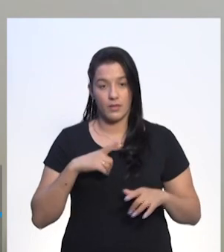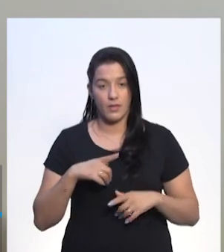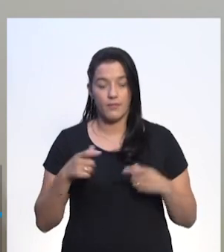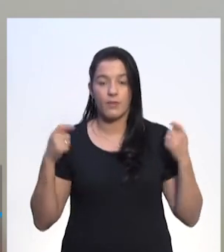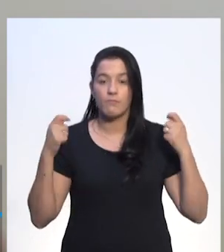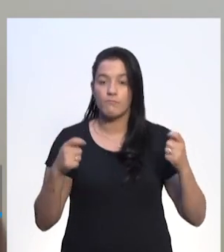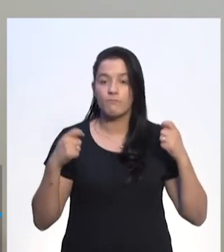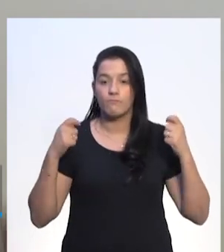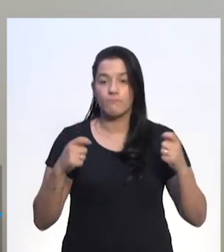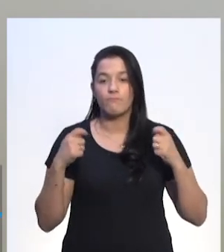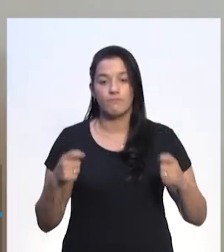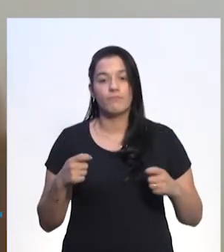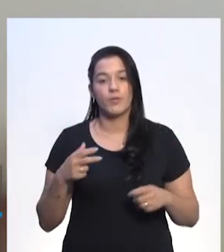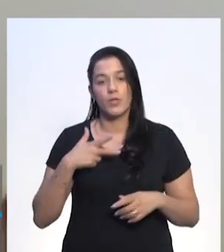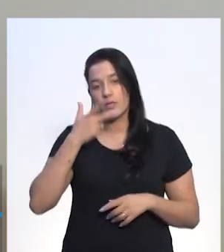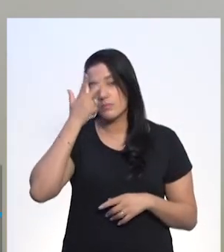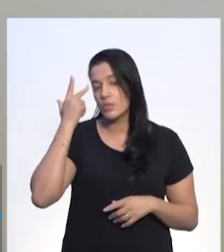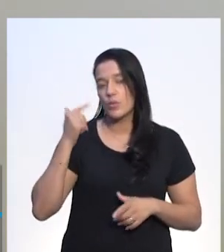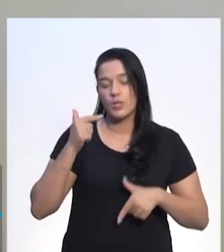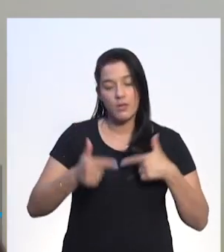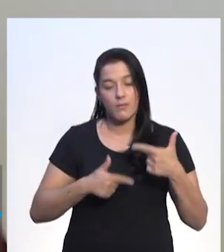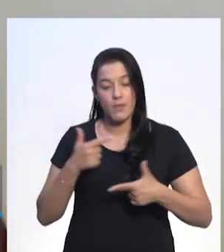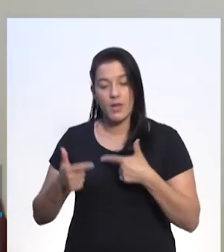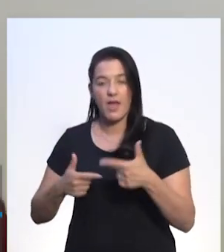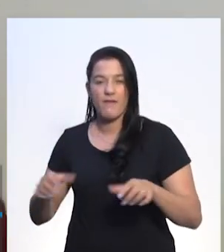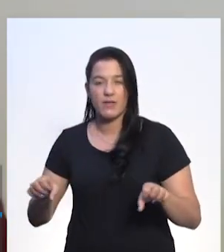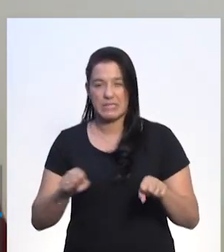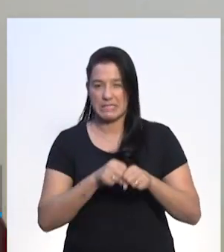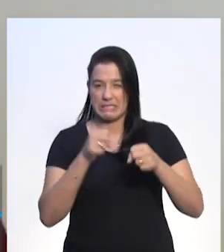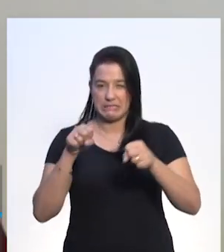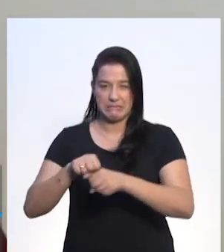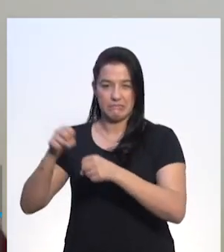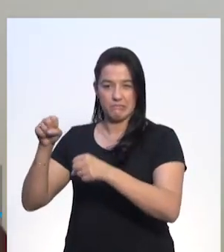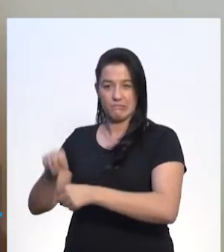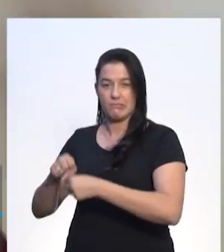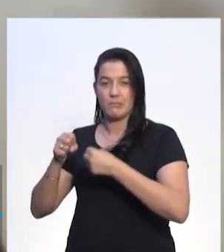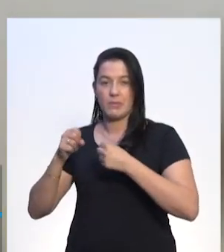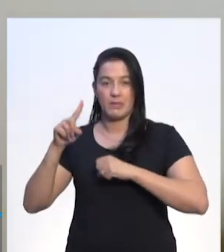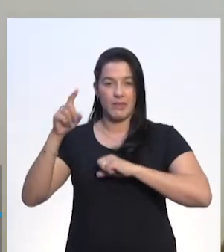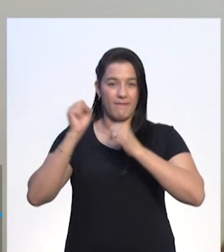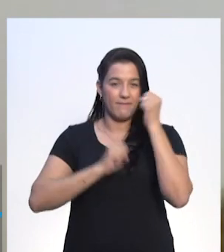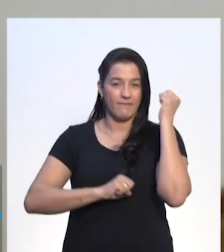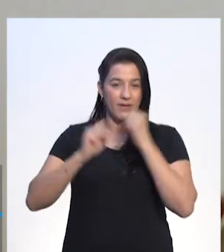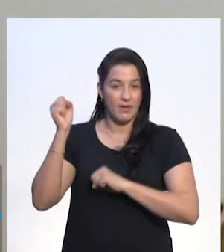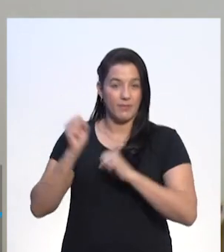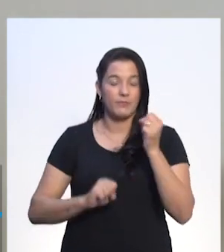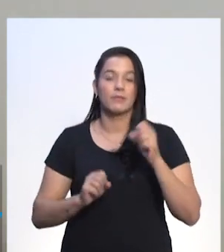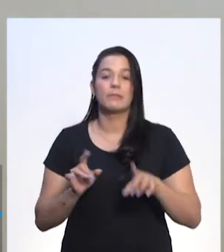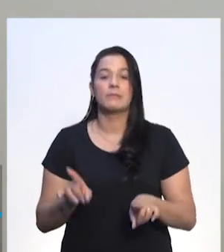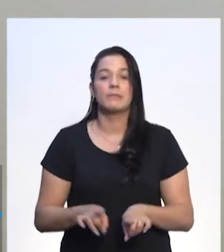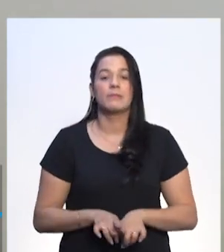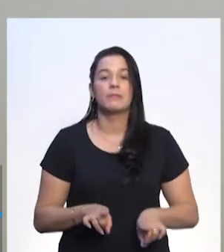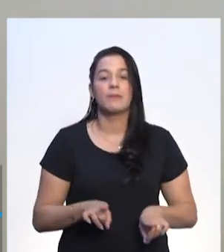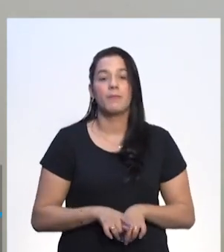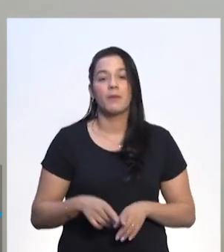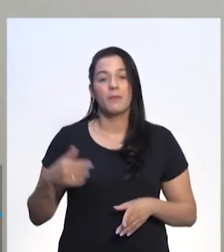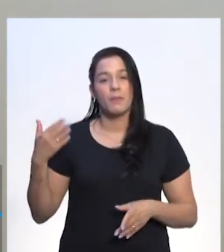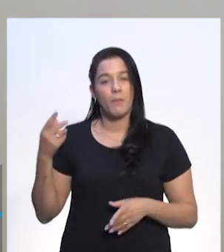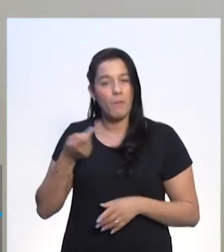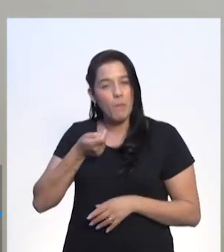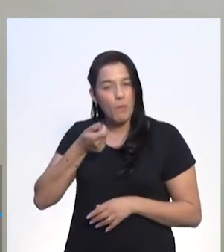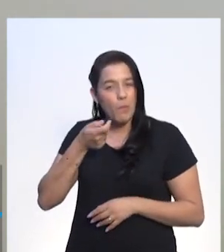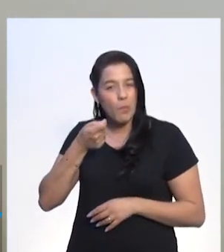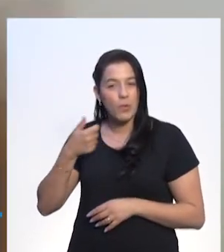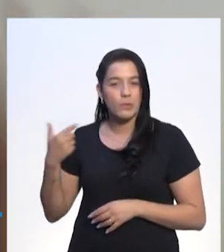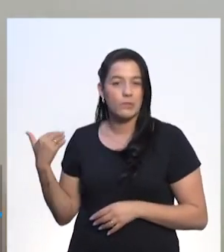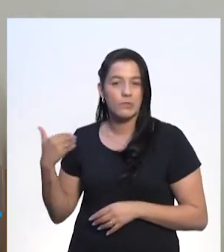manifestação daqueles trabalhadores que quebravam as fábricas, né? E recentemente nós também tivemos, né, com